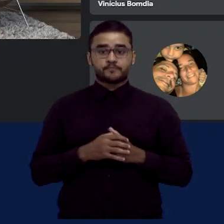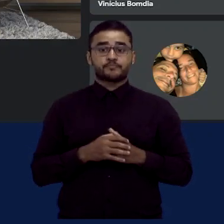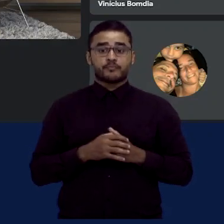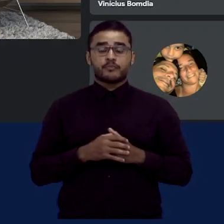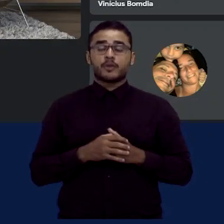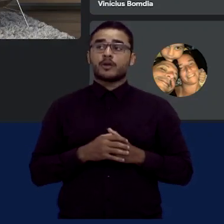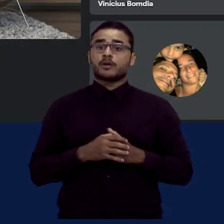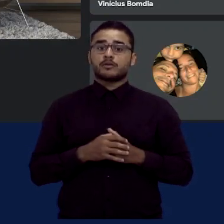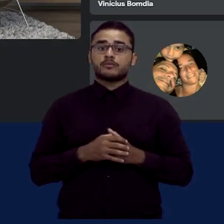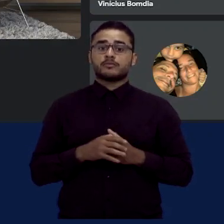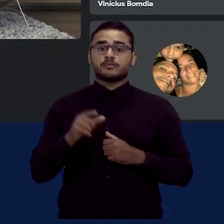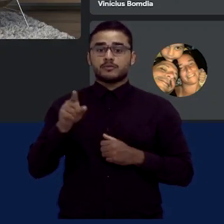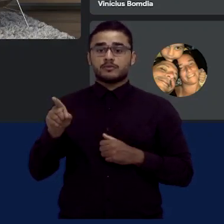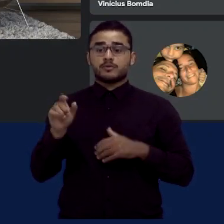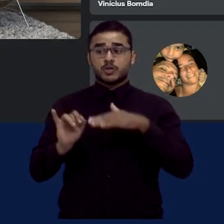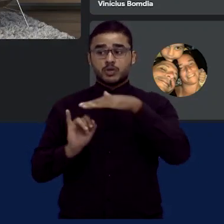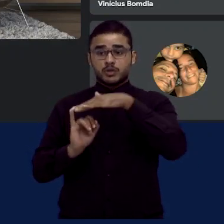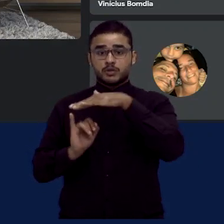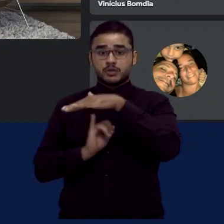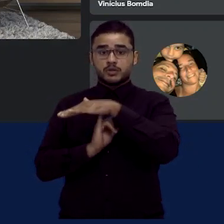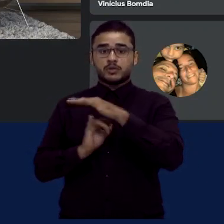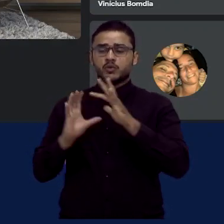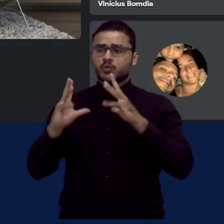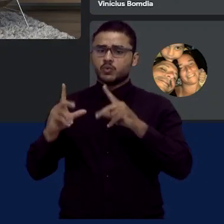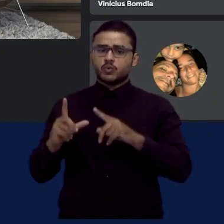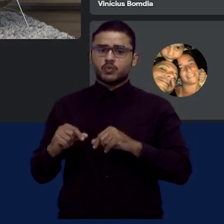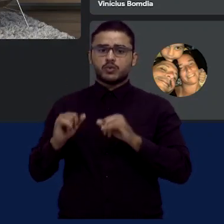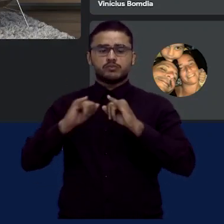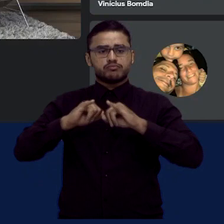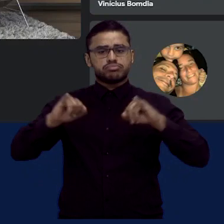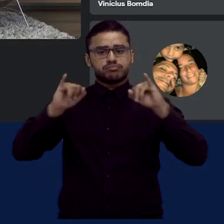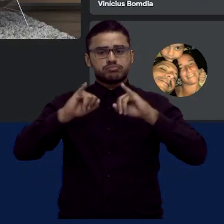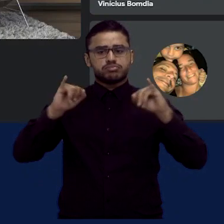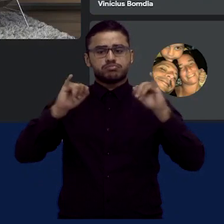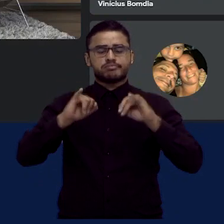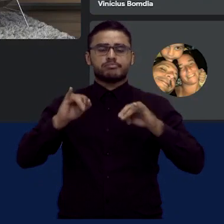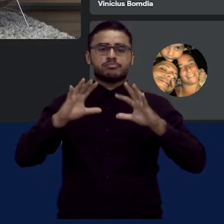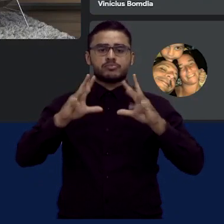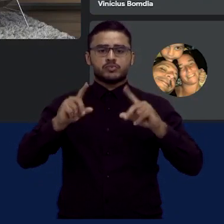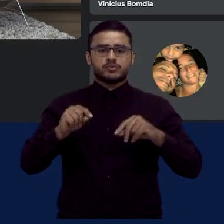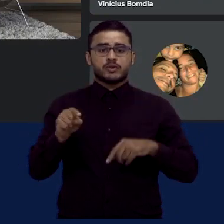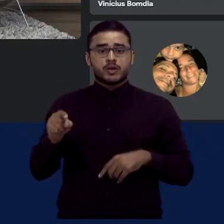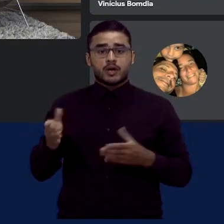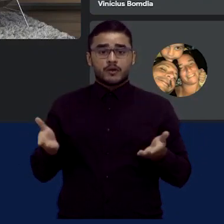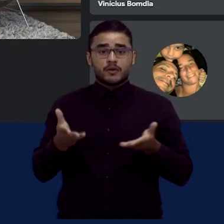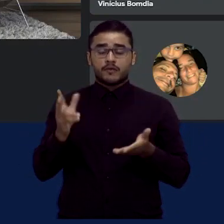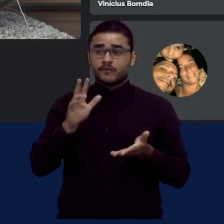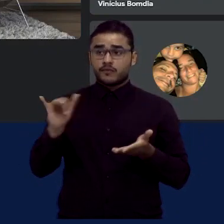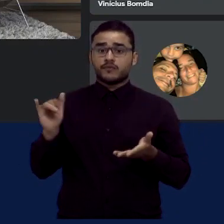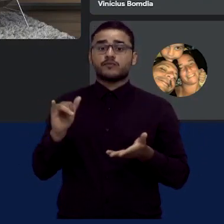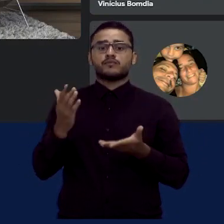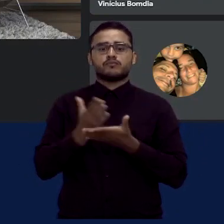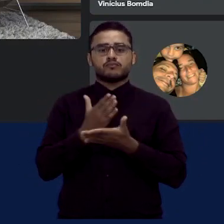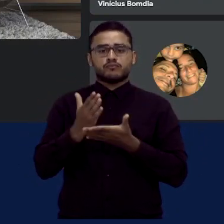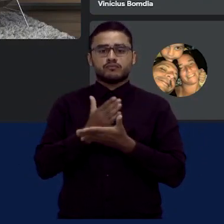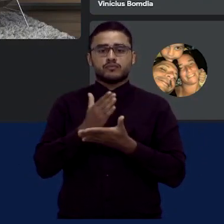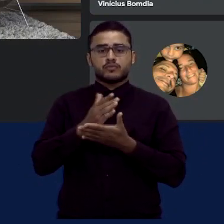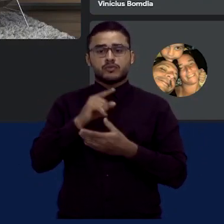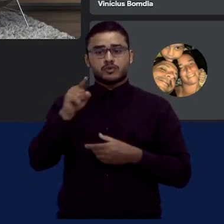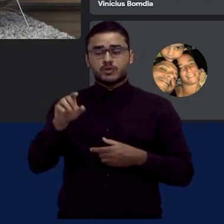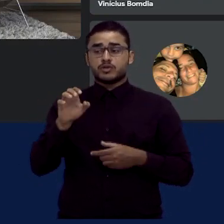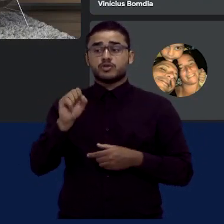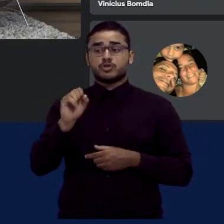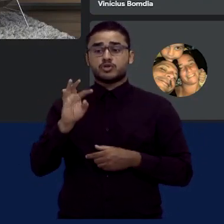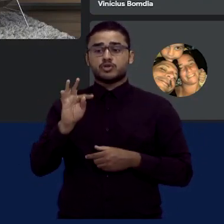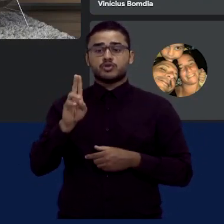da mídia do Estúdio Daniel Brandão quem cuida sou eu, bem como no pequeno editorial que está surgindo no Estúdio Daniel Brandão, do qual